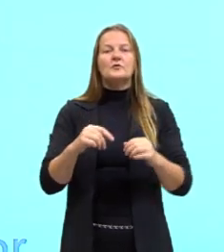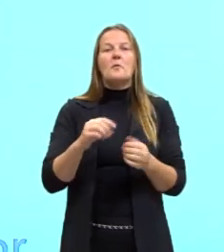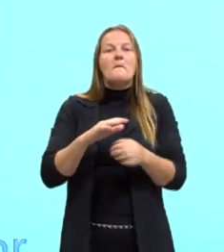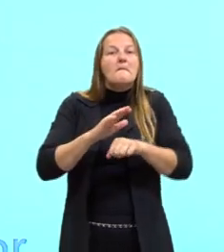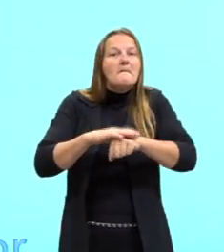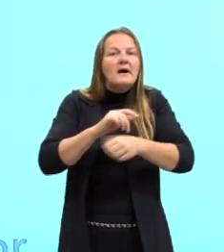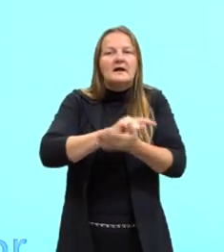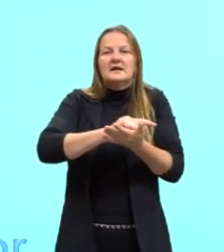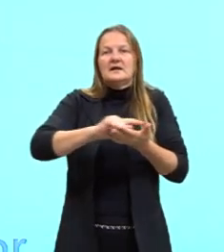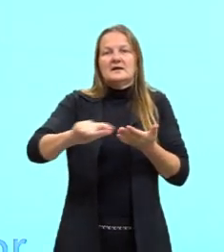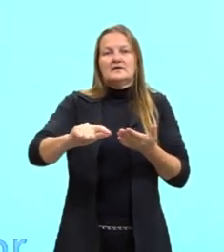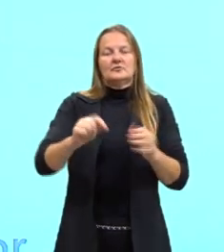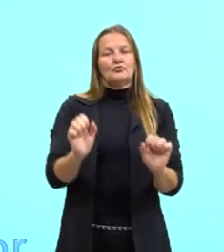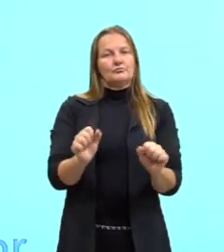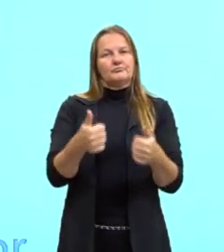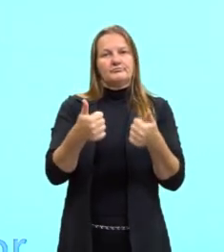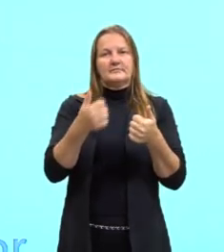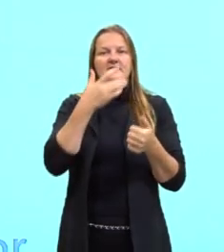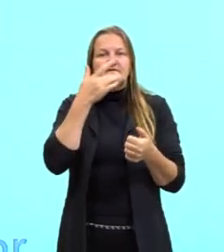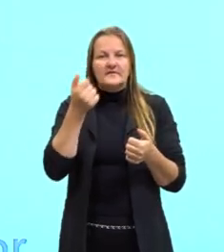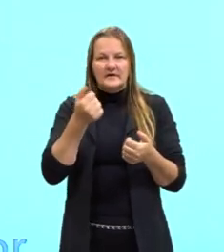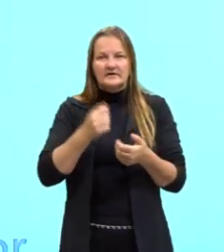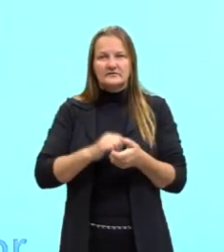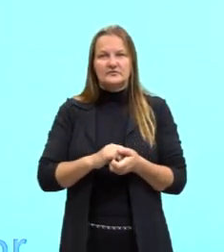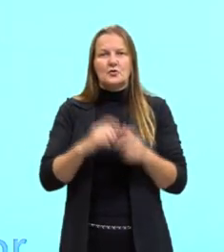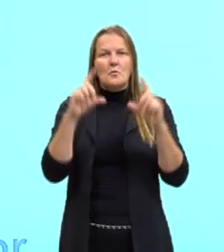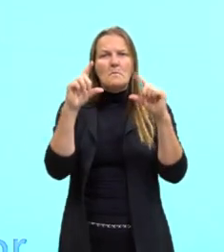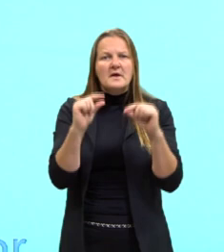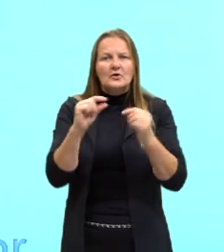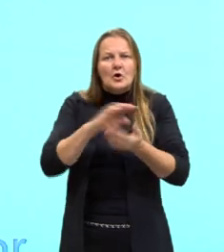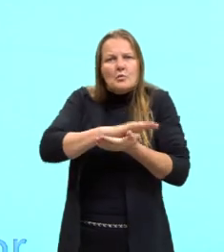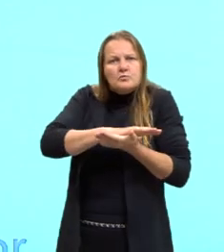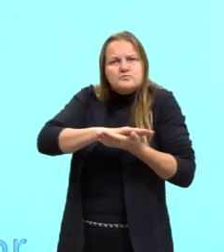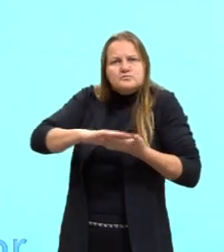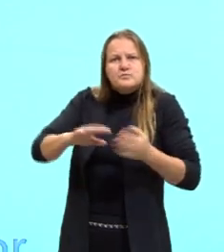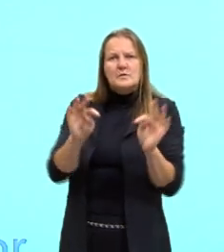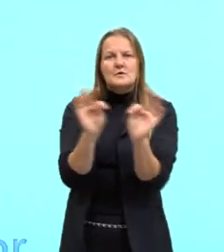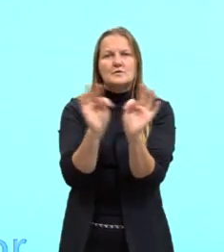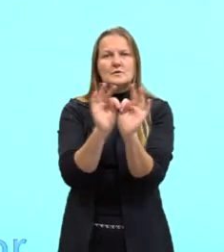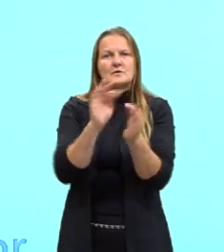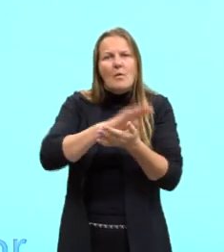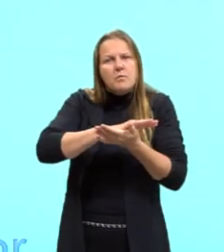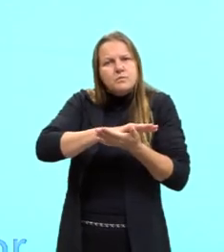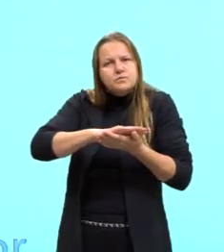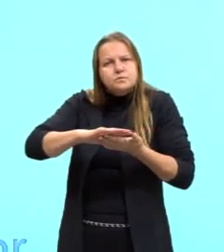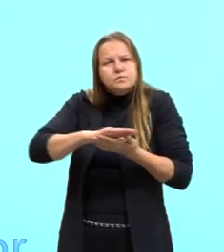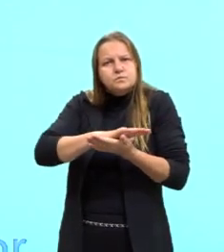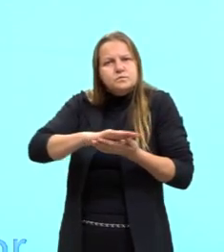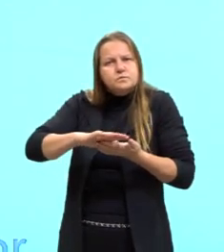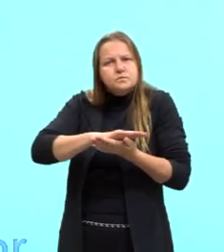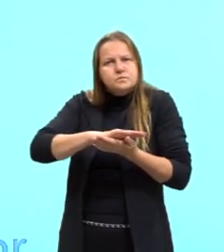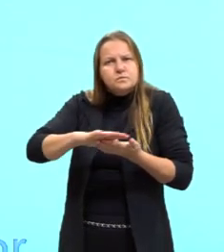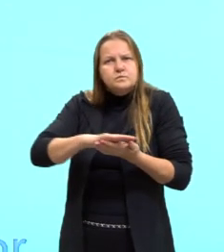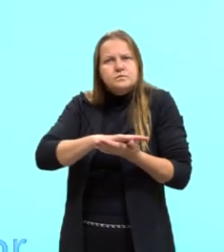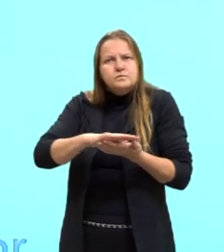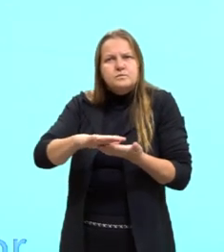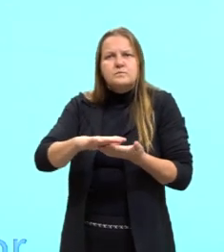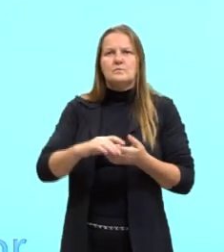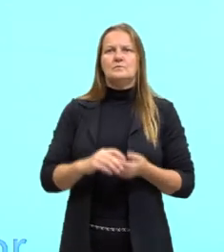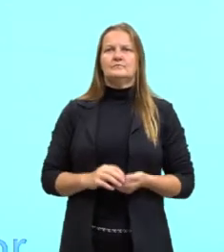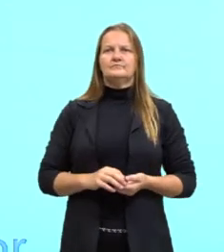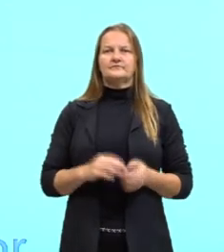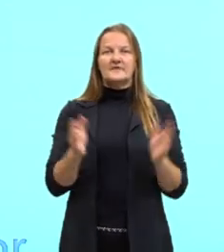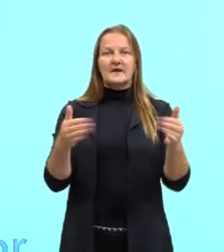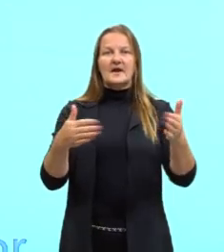liso o material menor vai ser essa força de atrito então fica mais fácil de movimentar essa